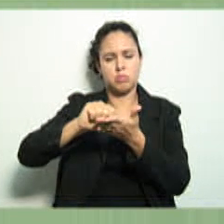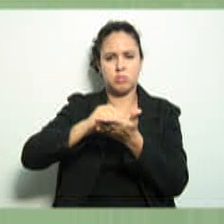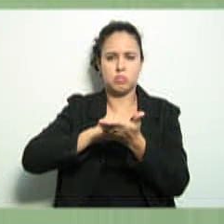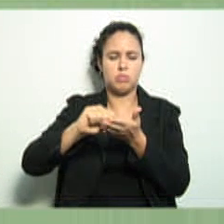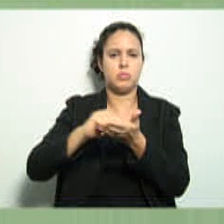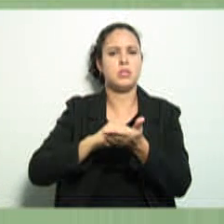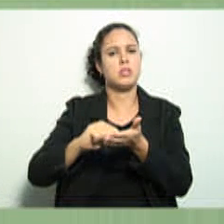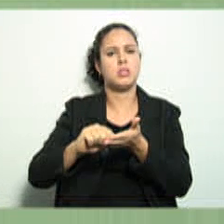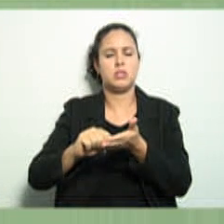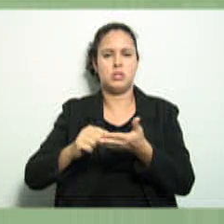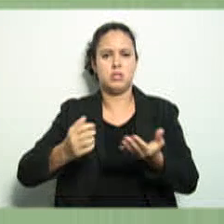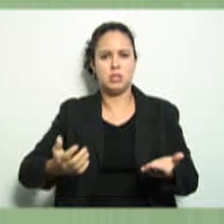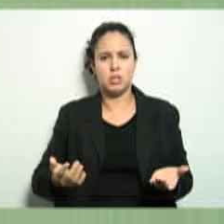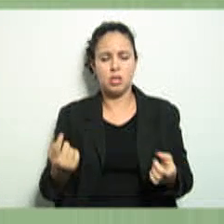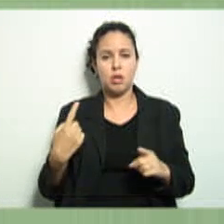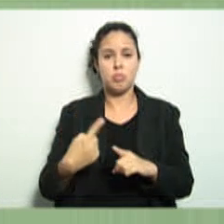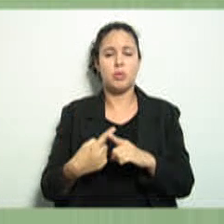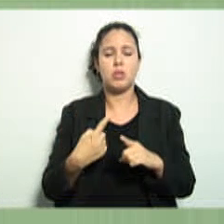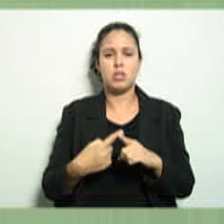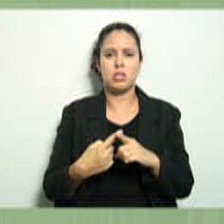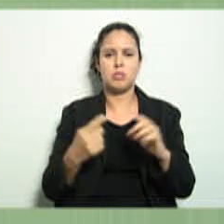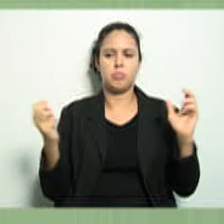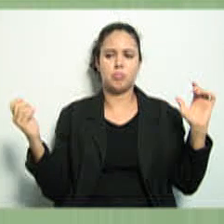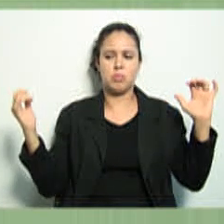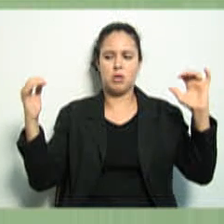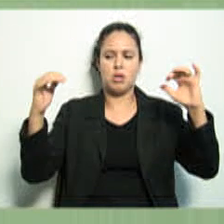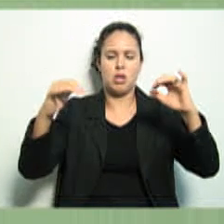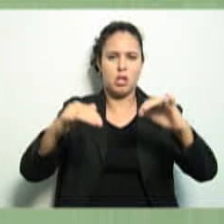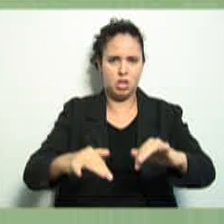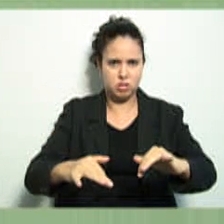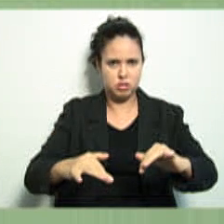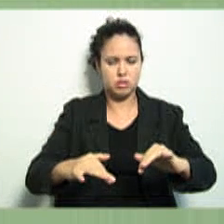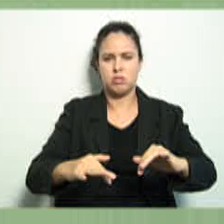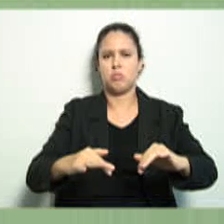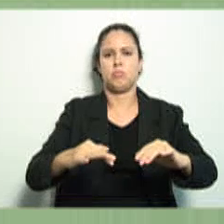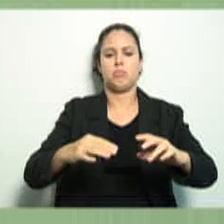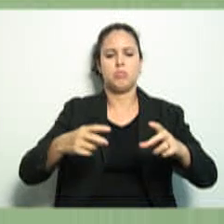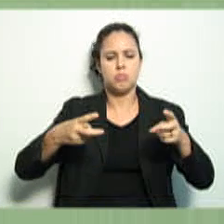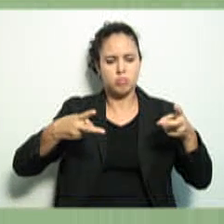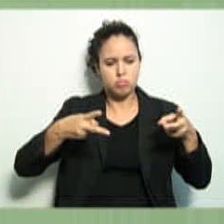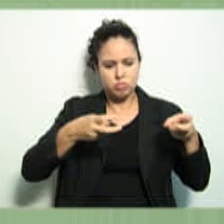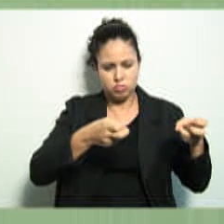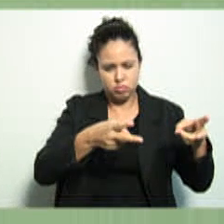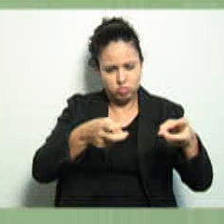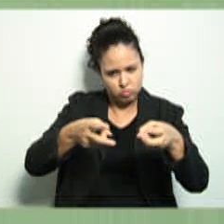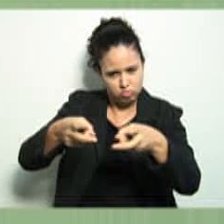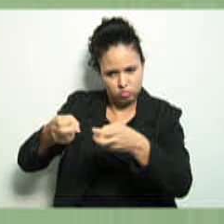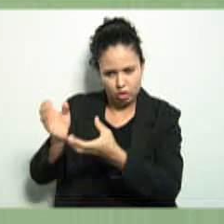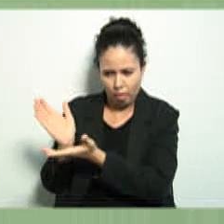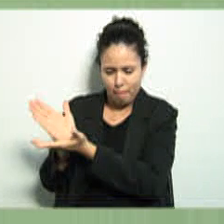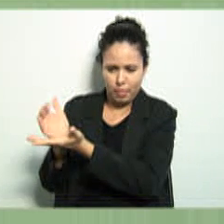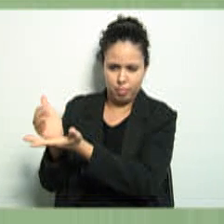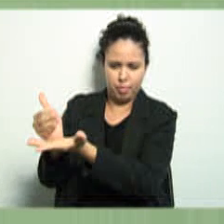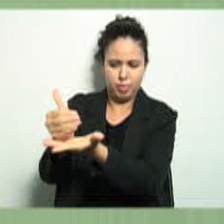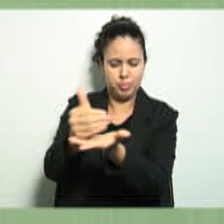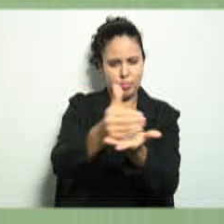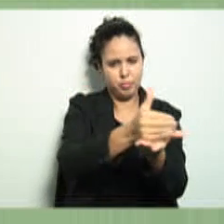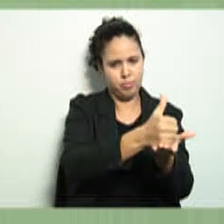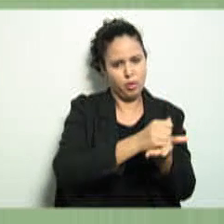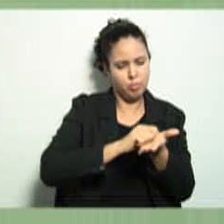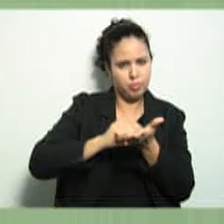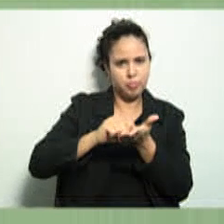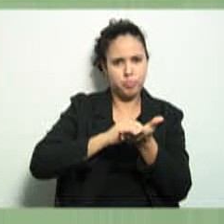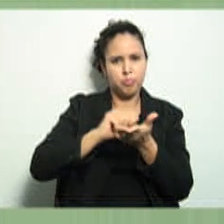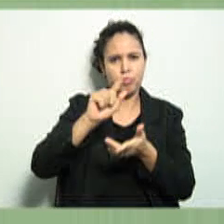borracha era praticamente toda destinada à manutenção da guerra, à manutenção das máquinas de guerra, utilizada na